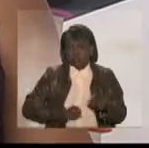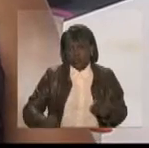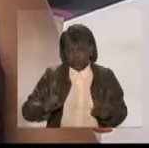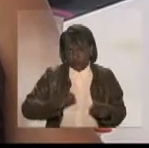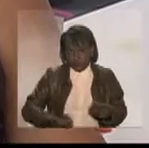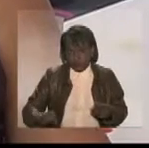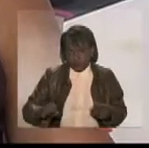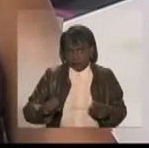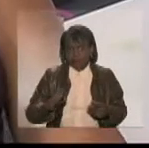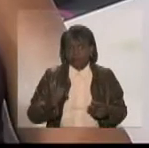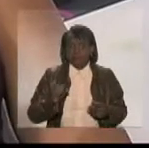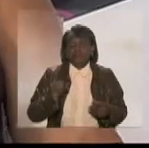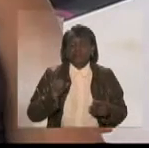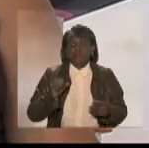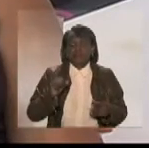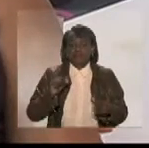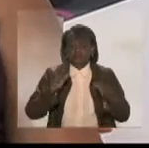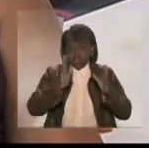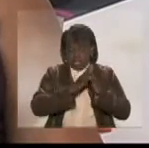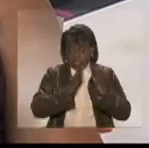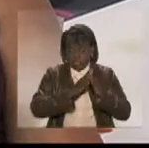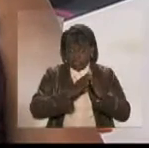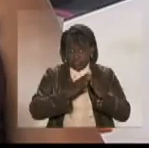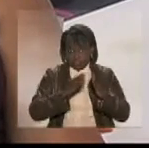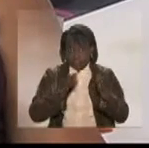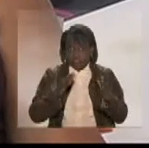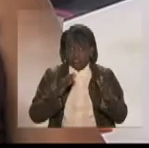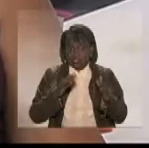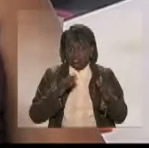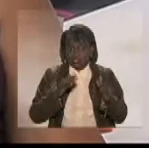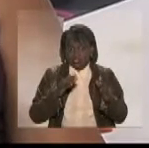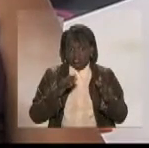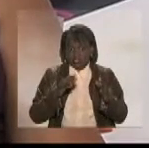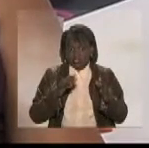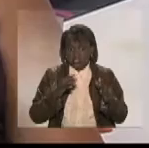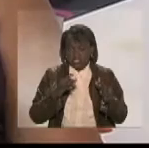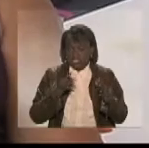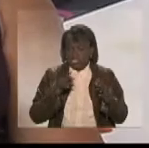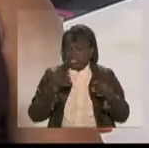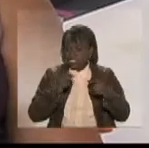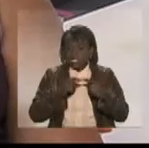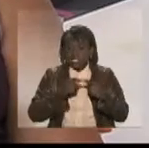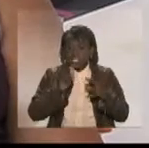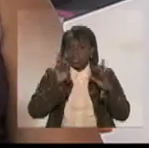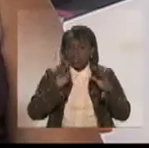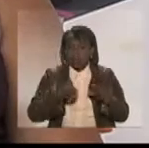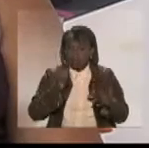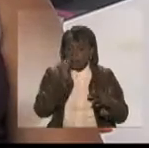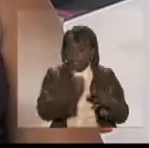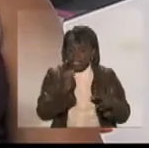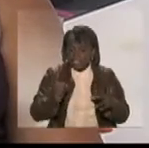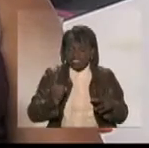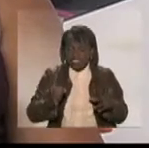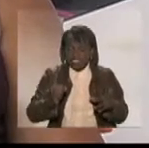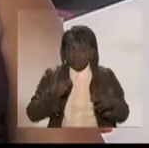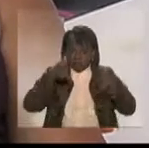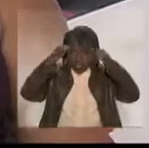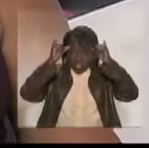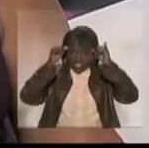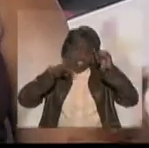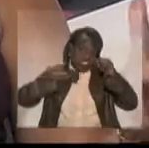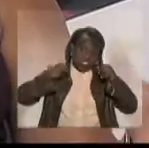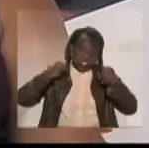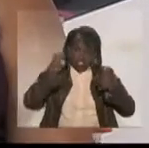do aborto em casas que são verdadeiros matadouros